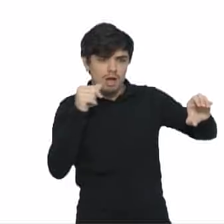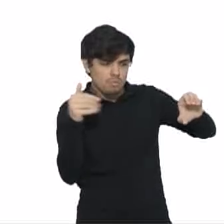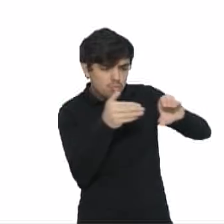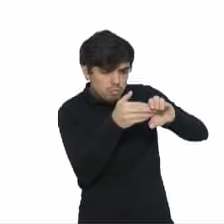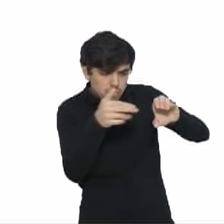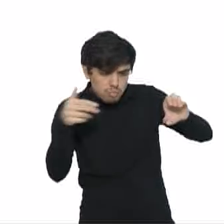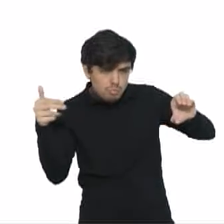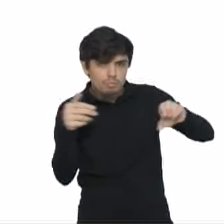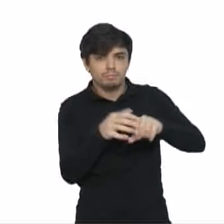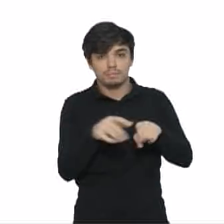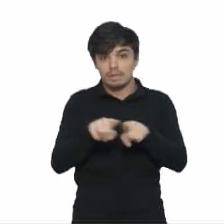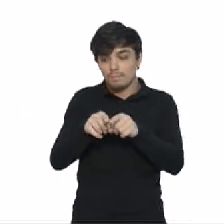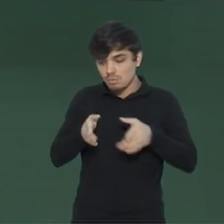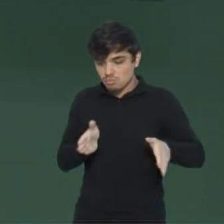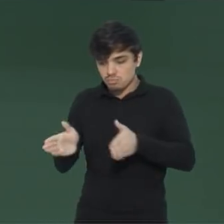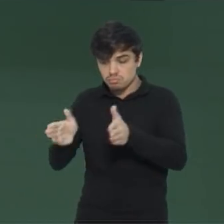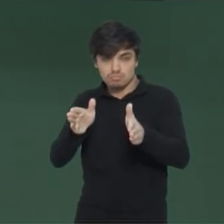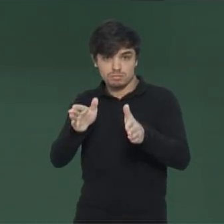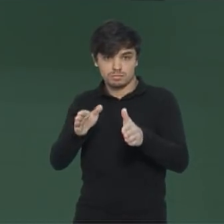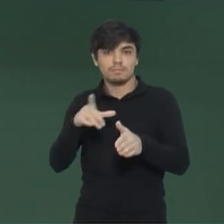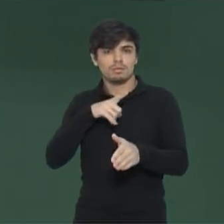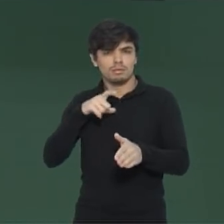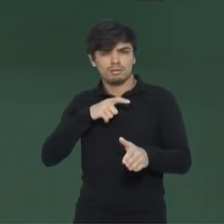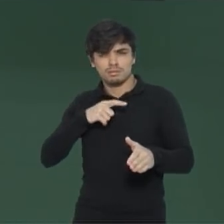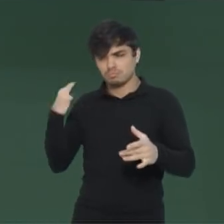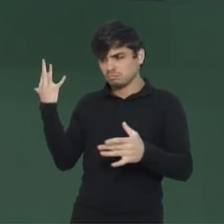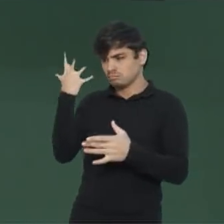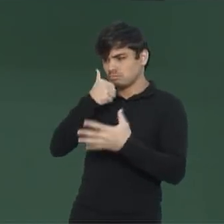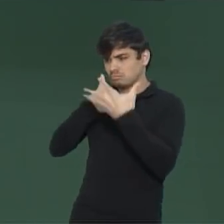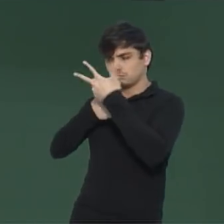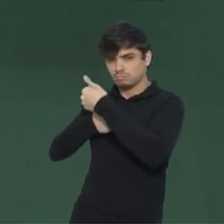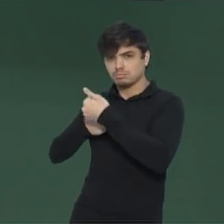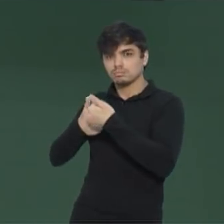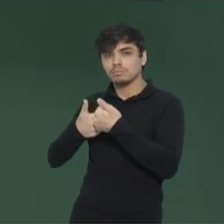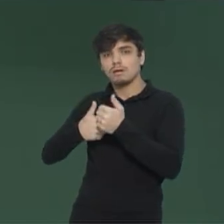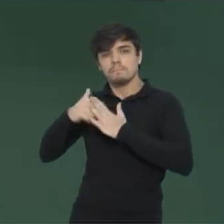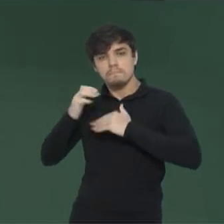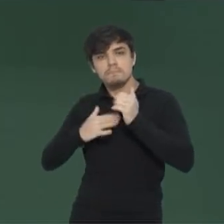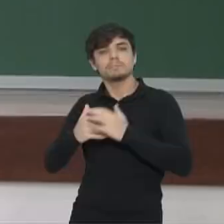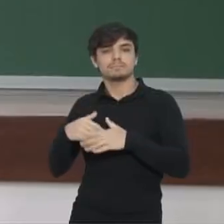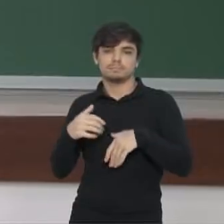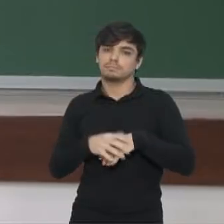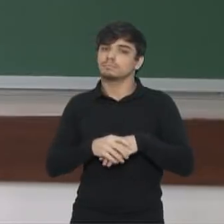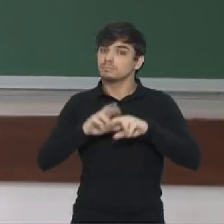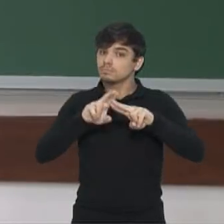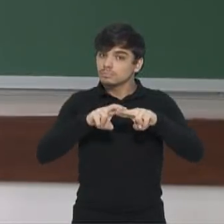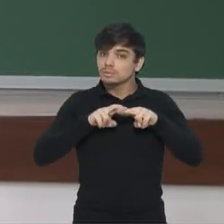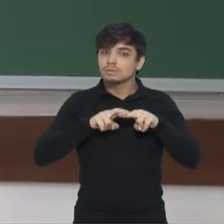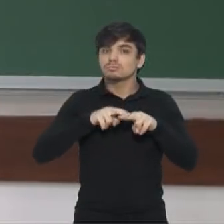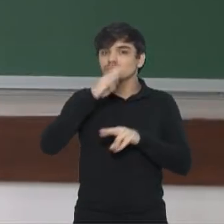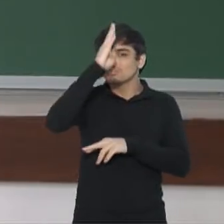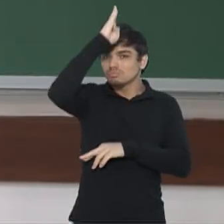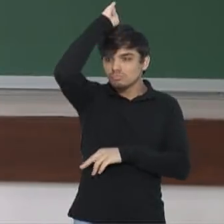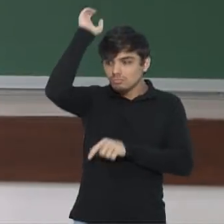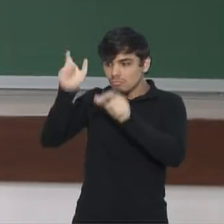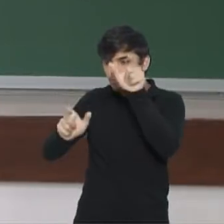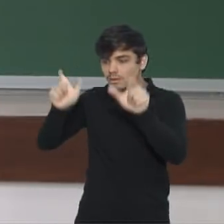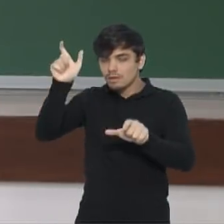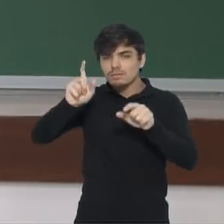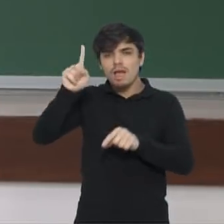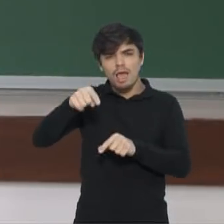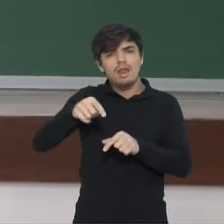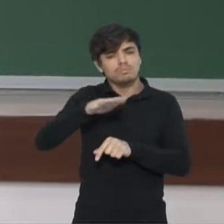elas foram feitas então levando beleza e praticidade. Então os romanos, eles eram um povo muito prático, né? Não que eles